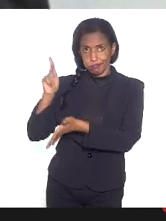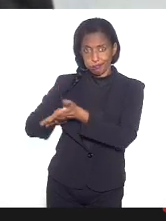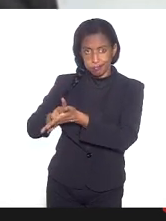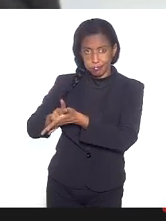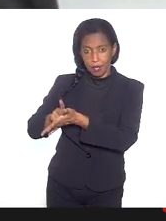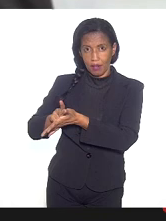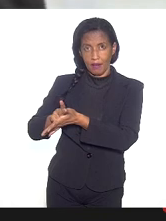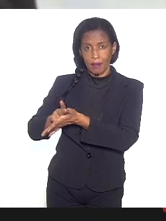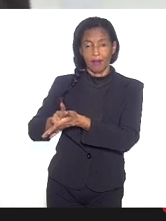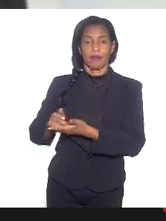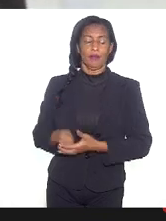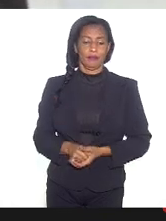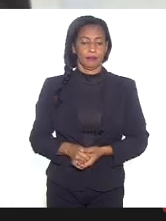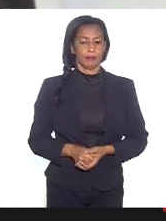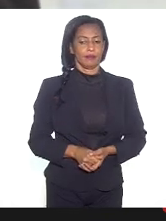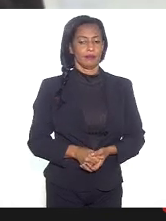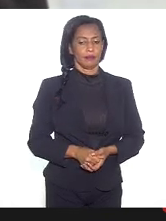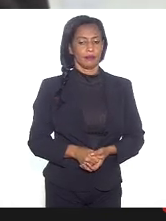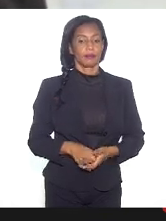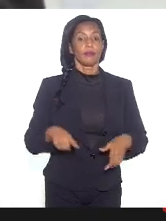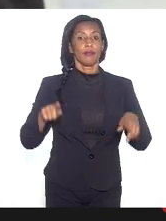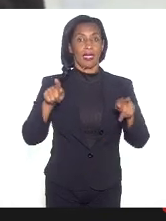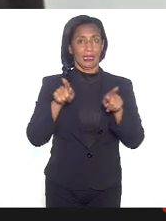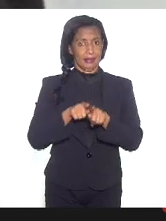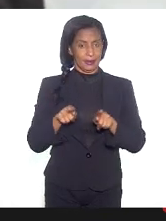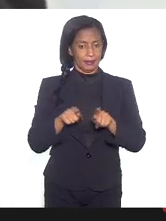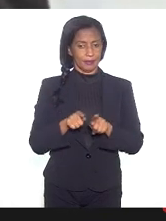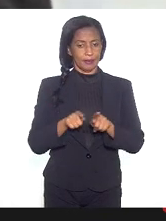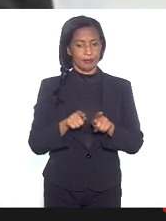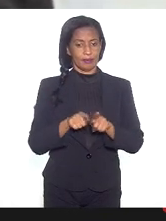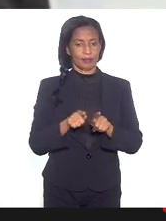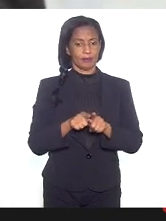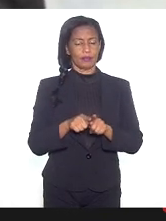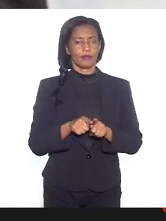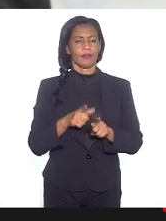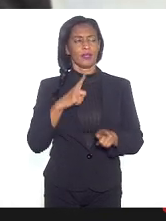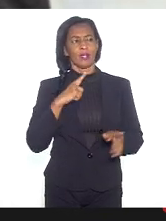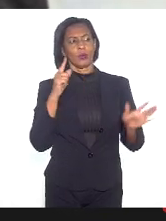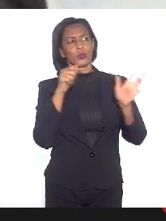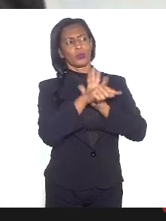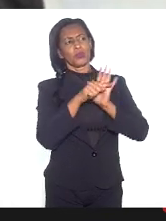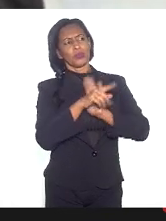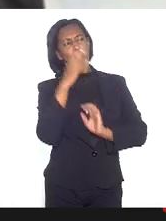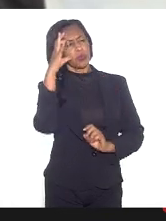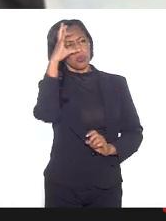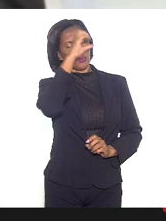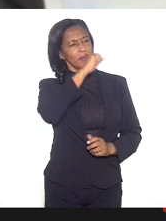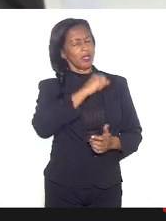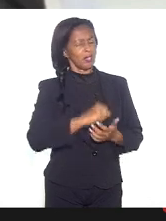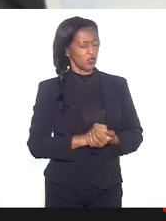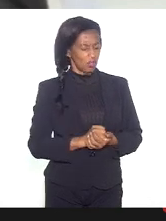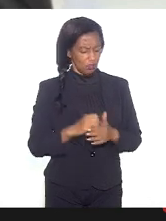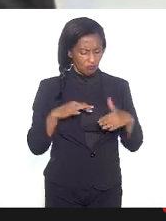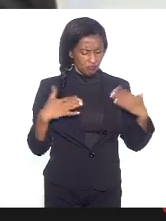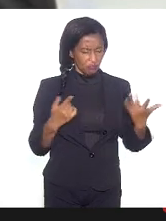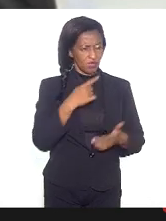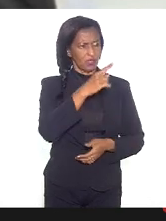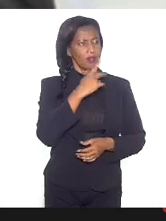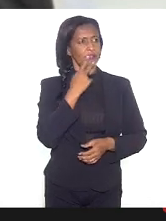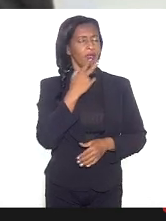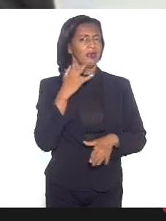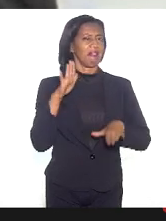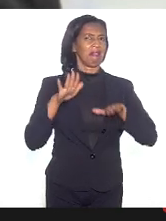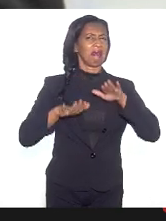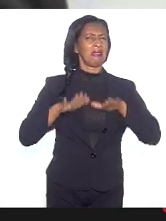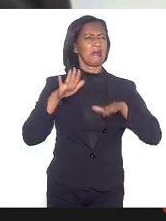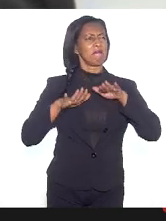vagas efetivas. Além disso, eu tenho um questionamento, porque eu não compreendi quando Vossa Excelência fala que depende